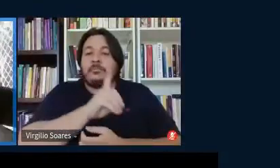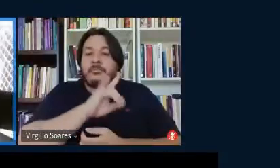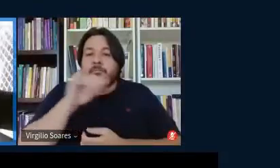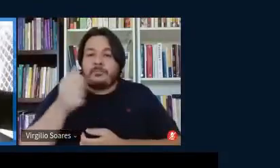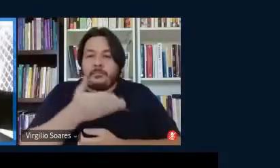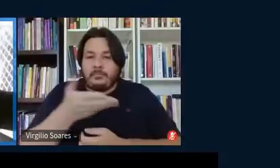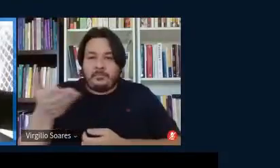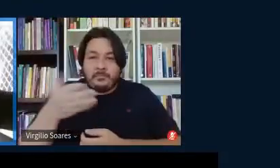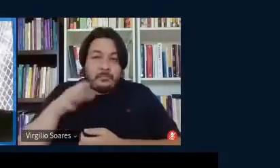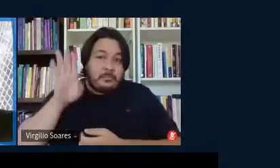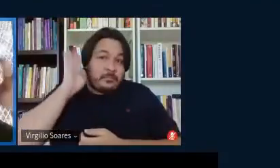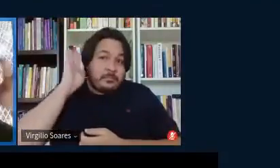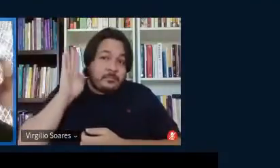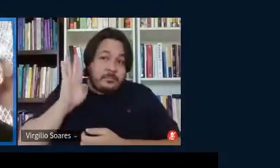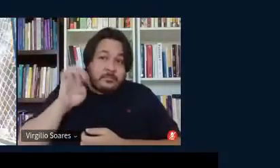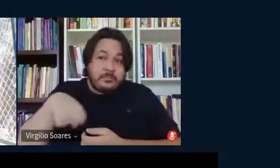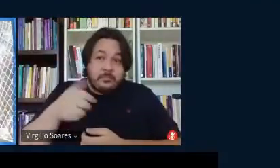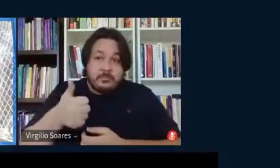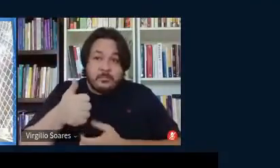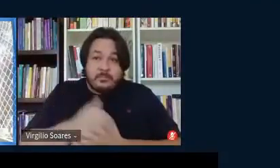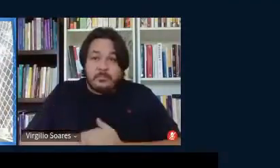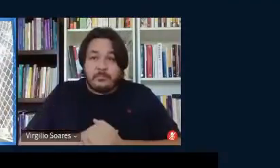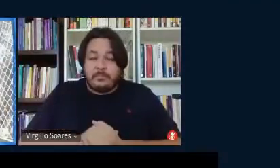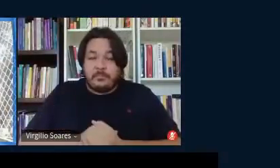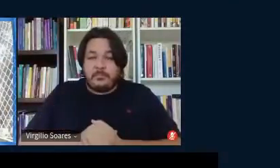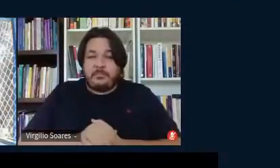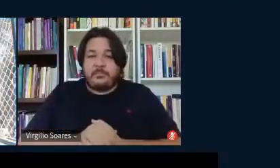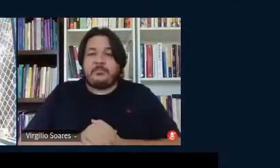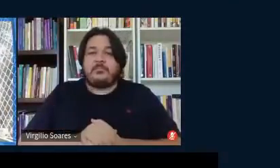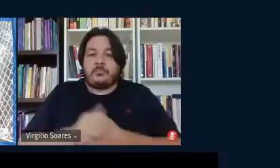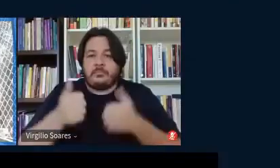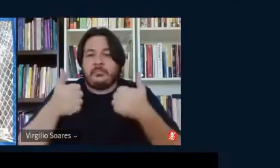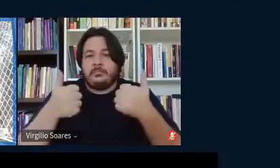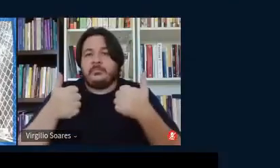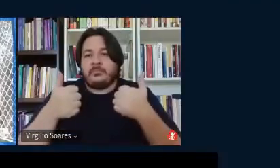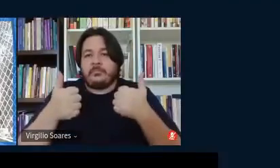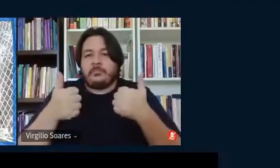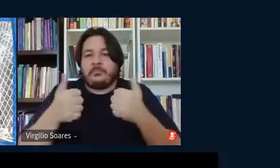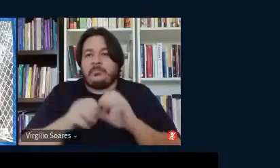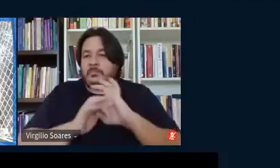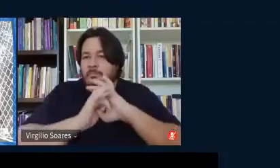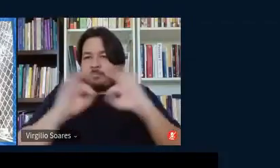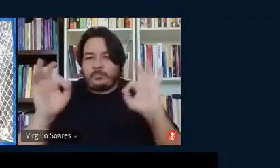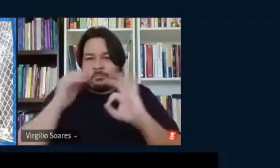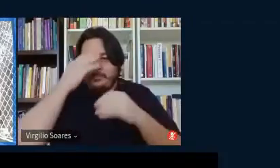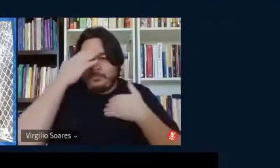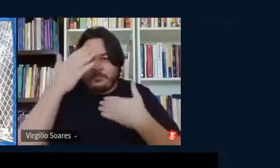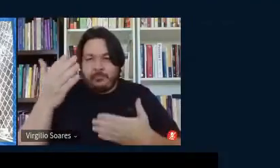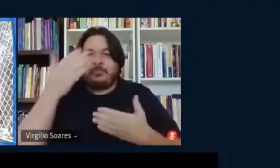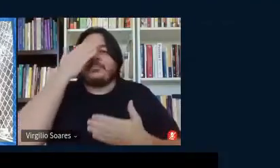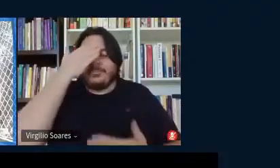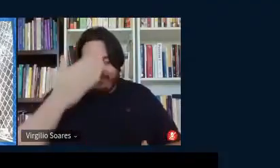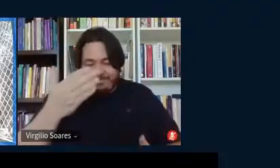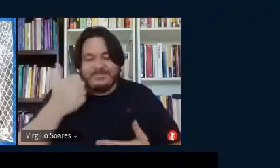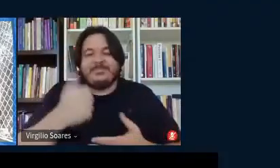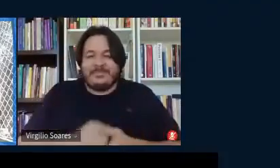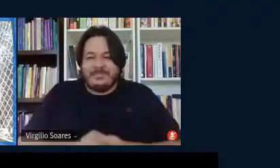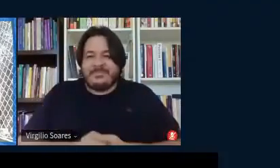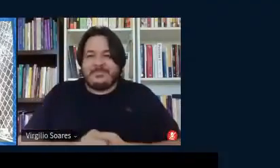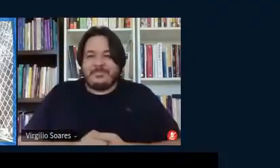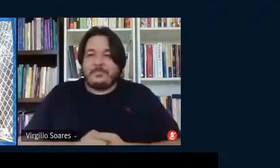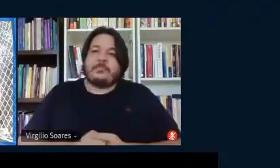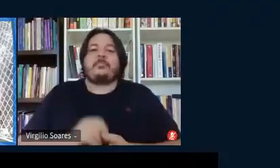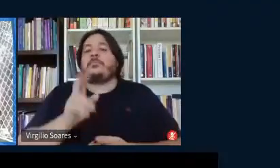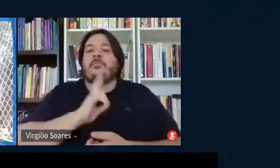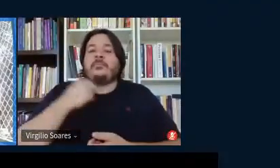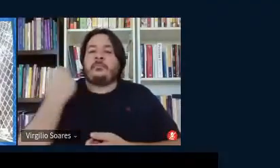Vocês me ouvem bem, Renata? Júlia? Sim. Ótimo, obrigada. Obrigada, Virgílio. Meu nome é